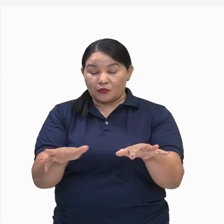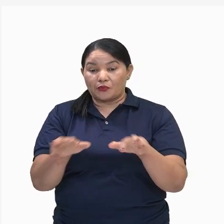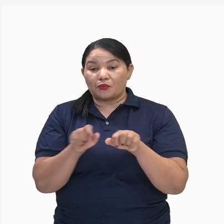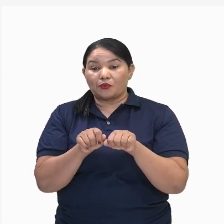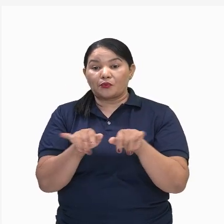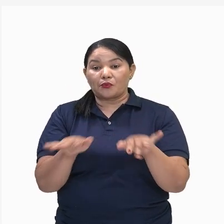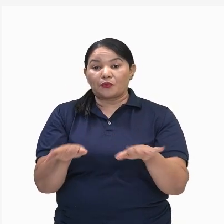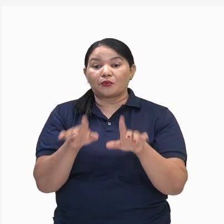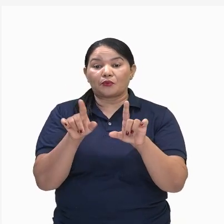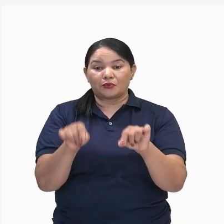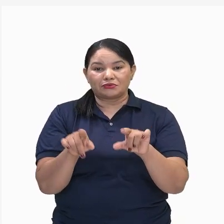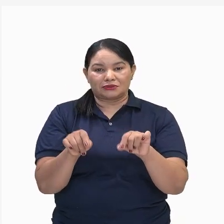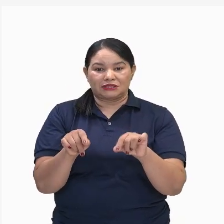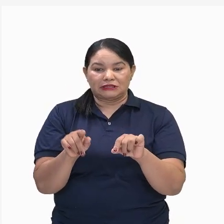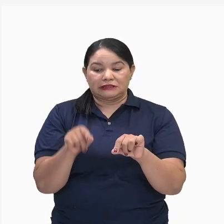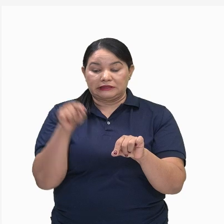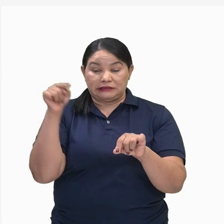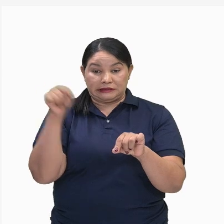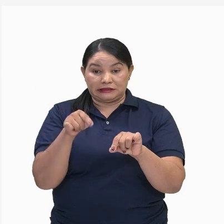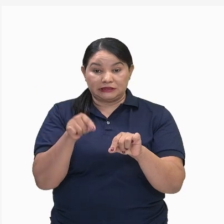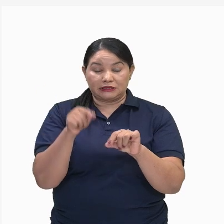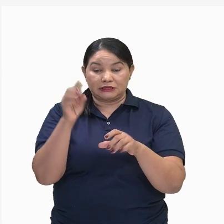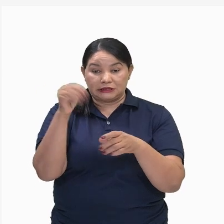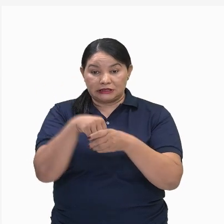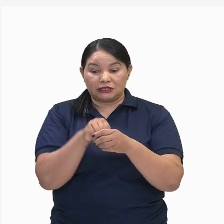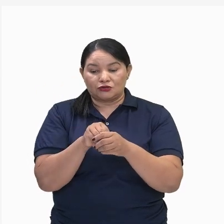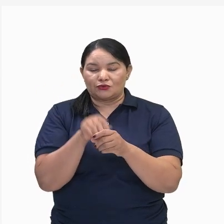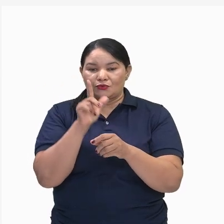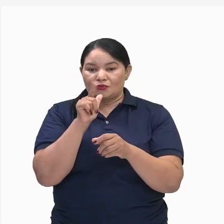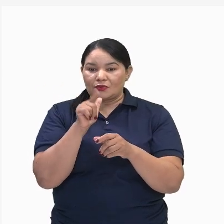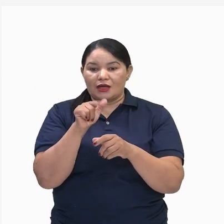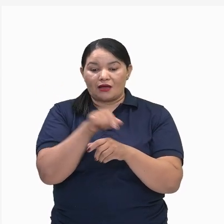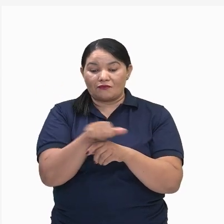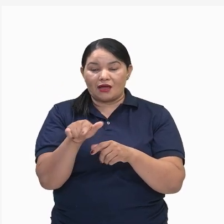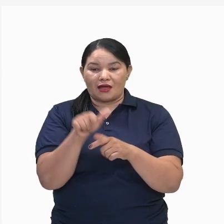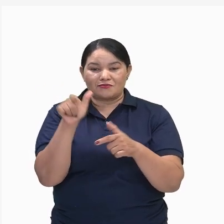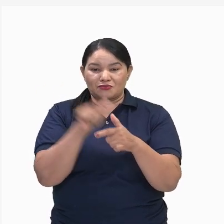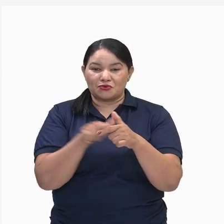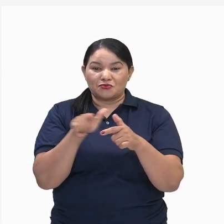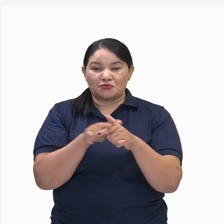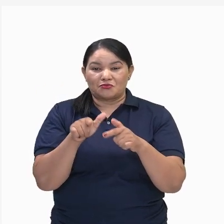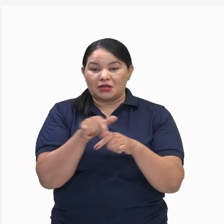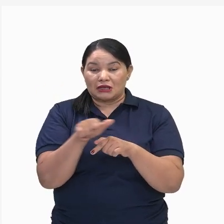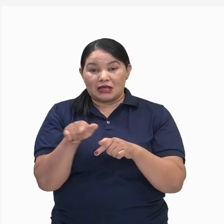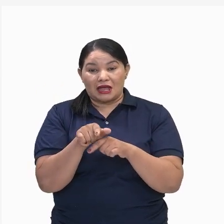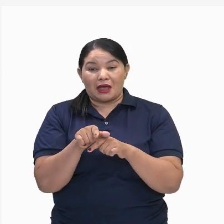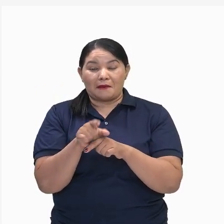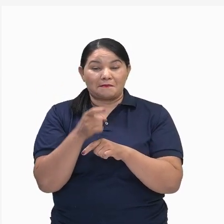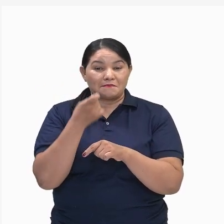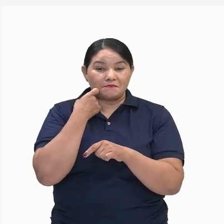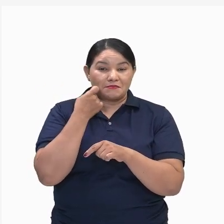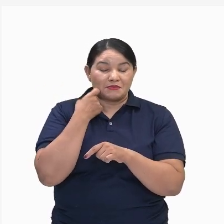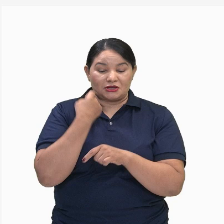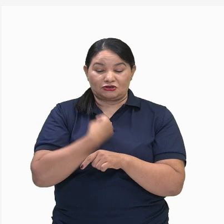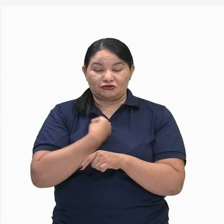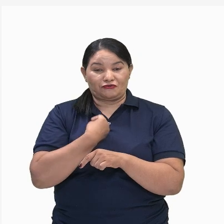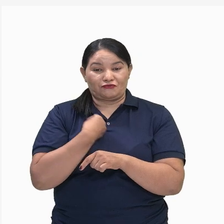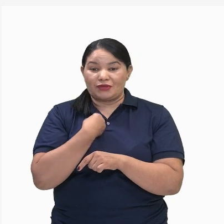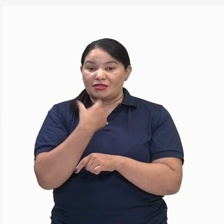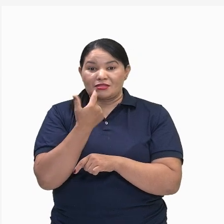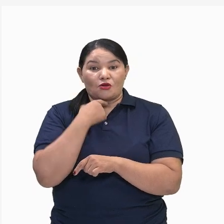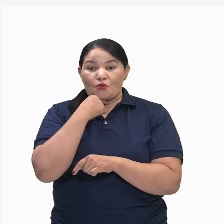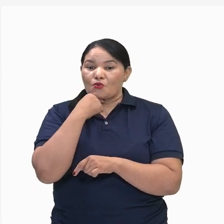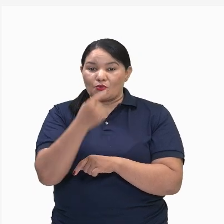e nessa água, então, essas substâncias são tóxicas, né, para os peixes e aí por consequência os